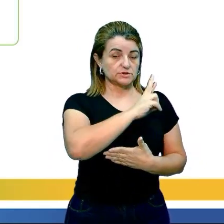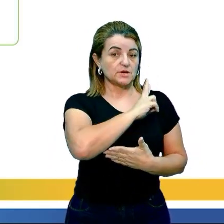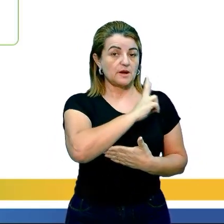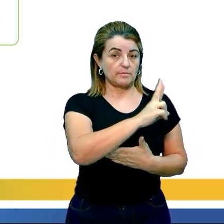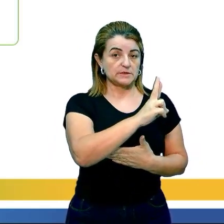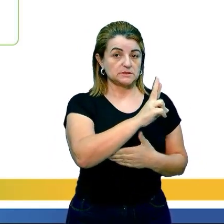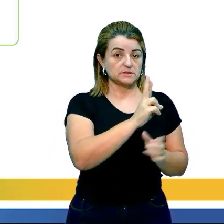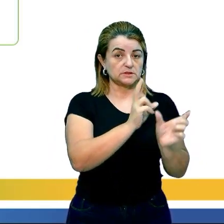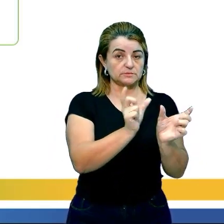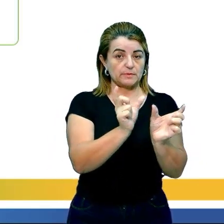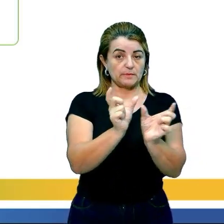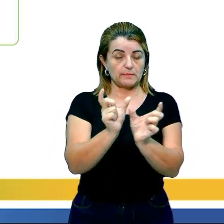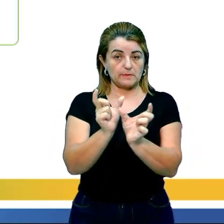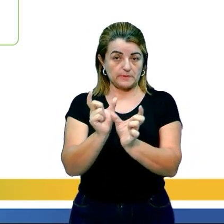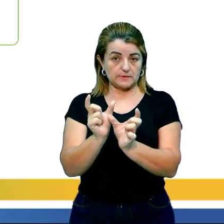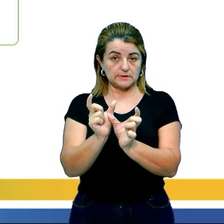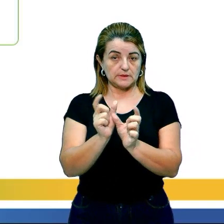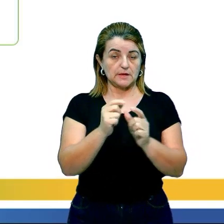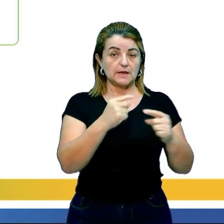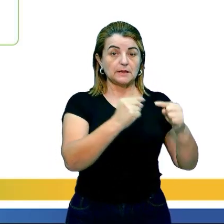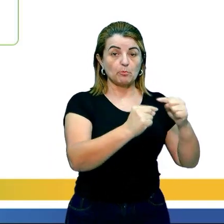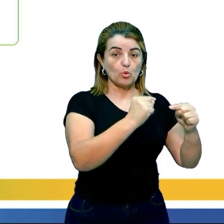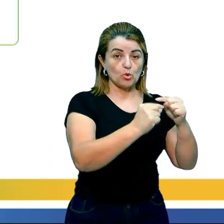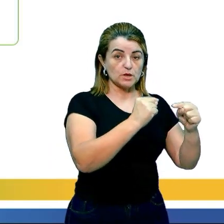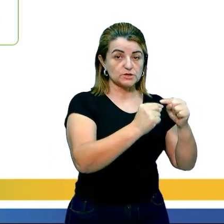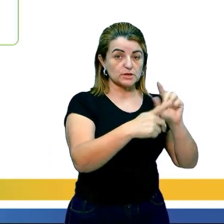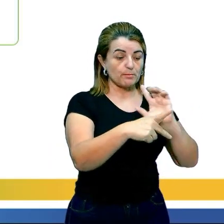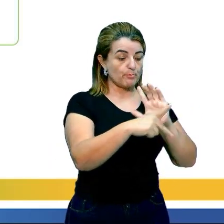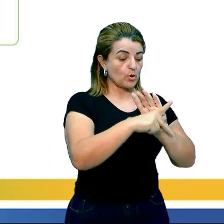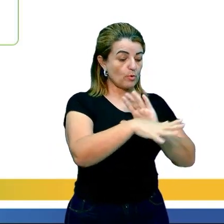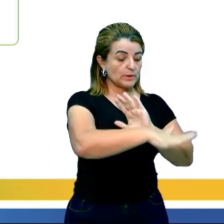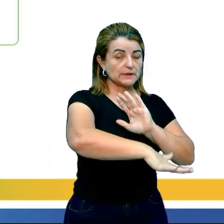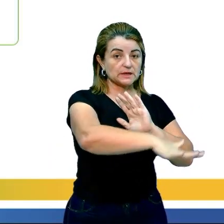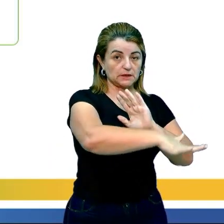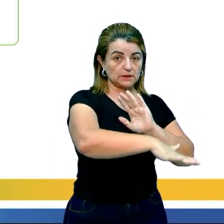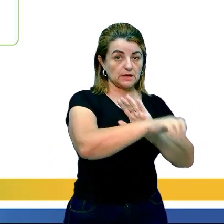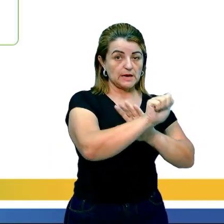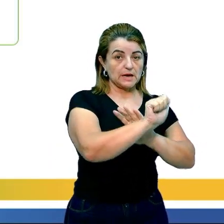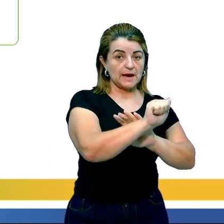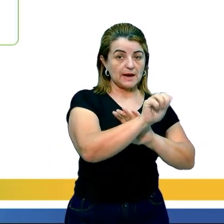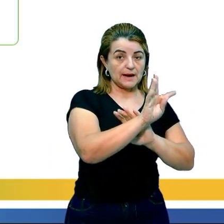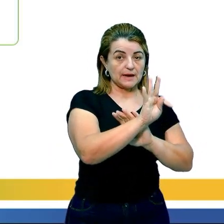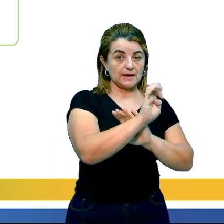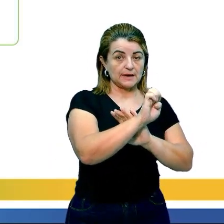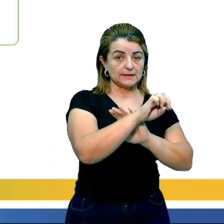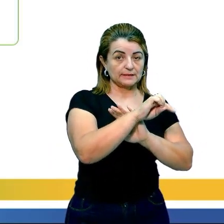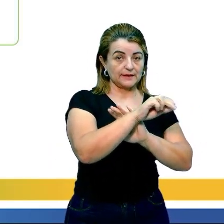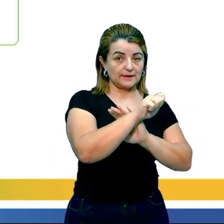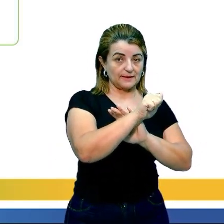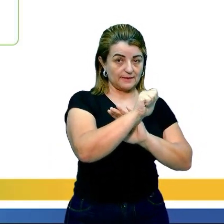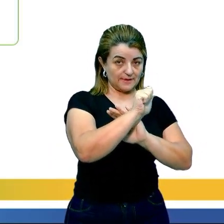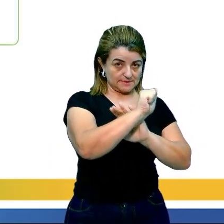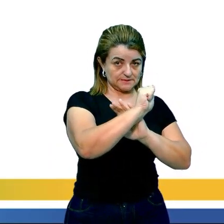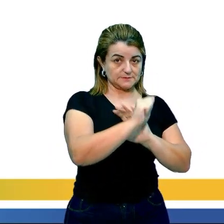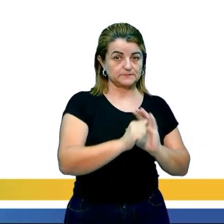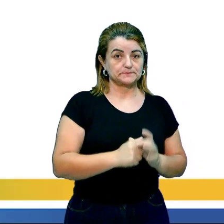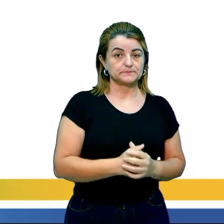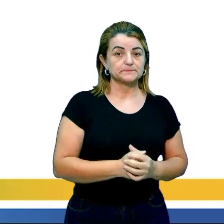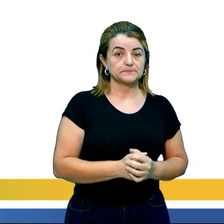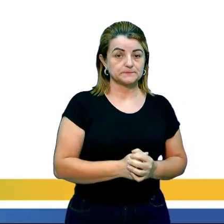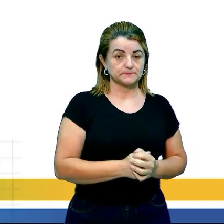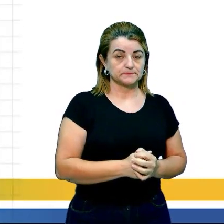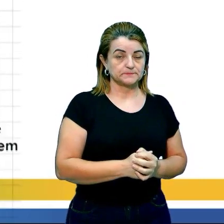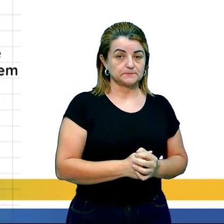representantes né da política ateniense e as suas principais contribuições para a humanidade